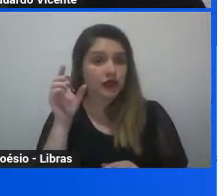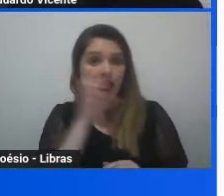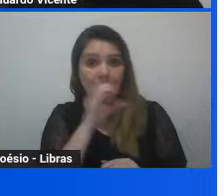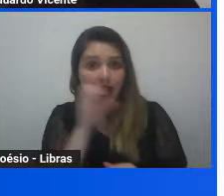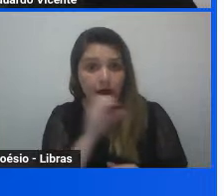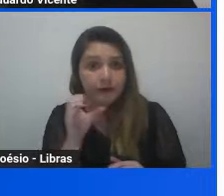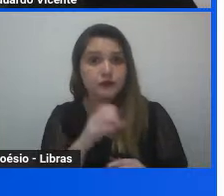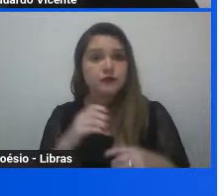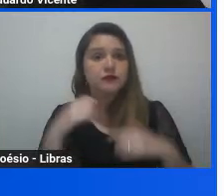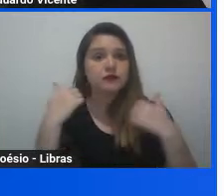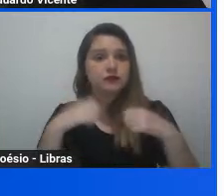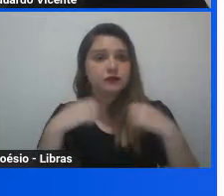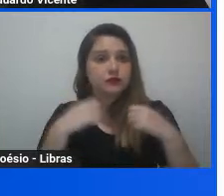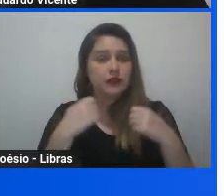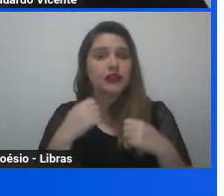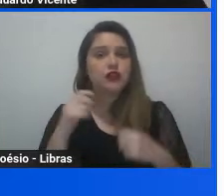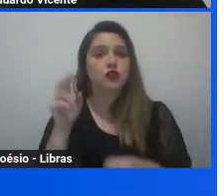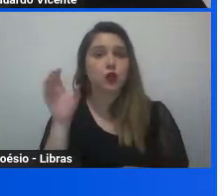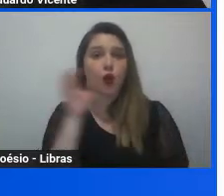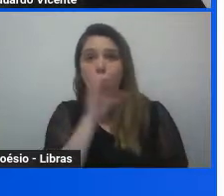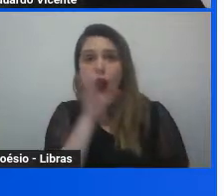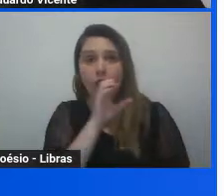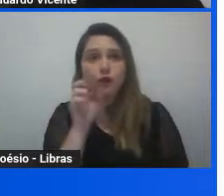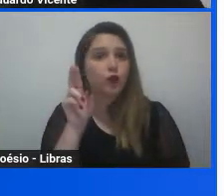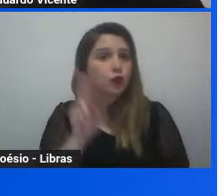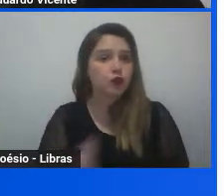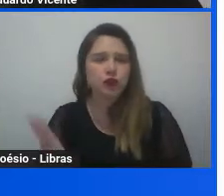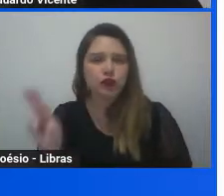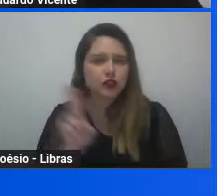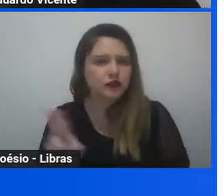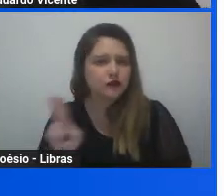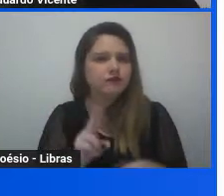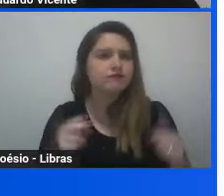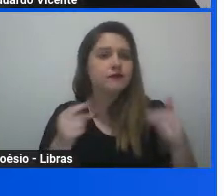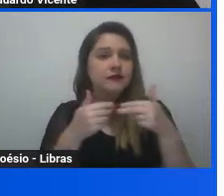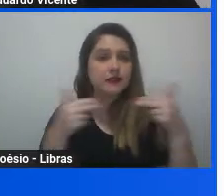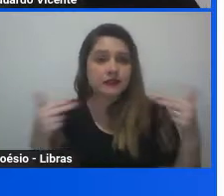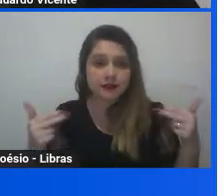situação de emergência? Risco de morte imediata.